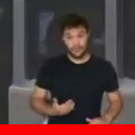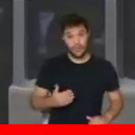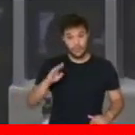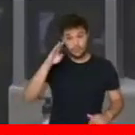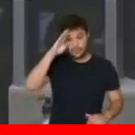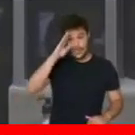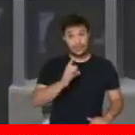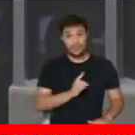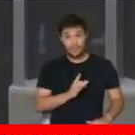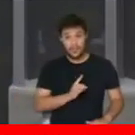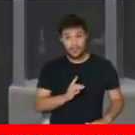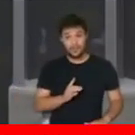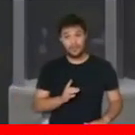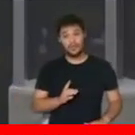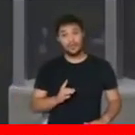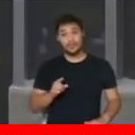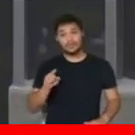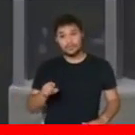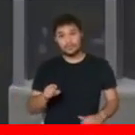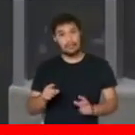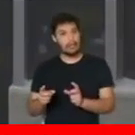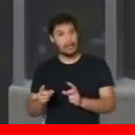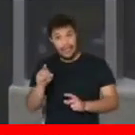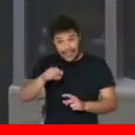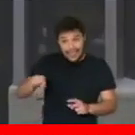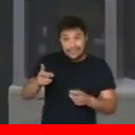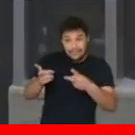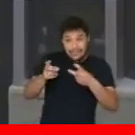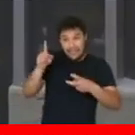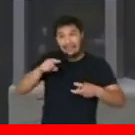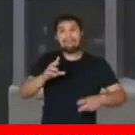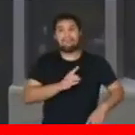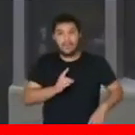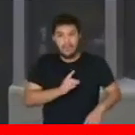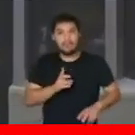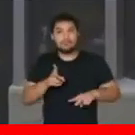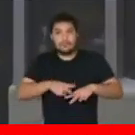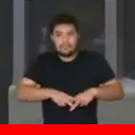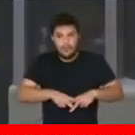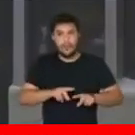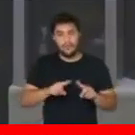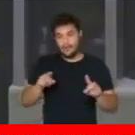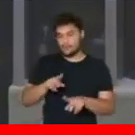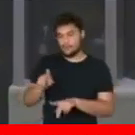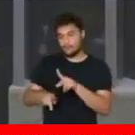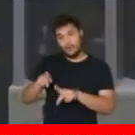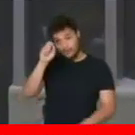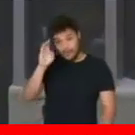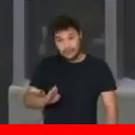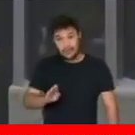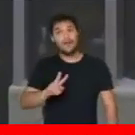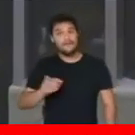da prisão. Por isso esse desespero, essas ameaças que fazem. Mas o povo brasileiro saberá preservar